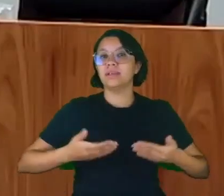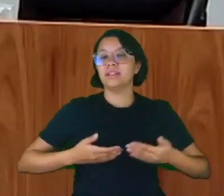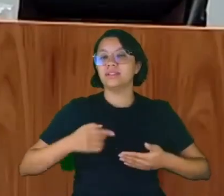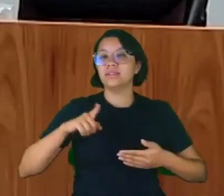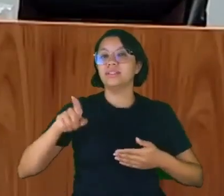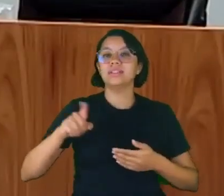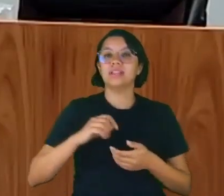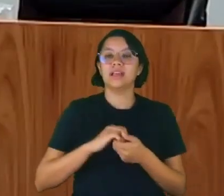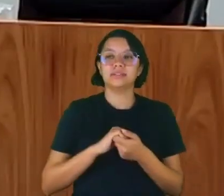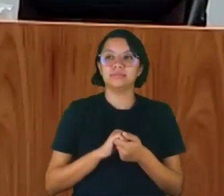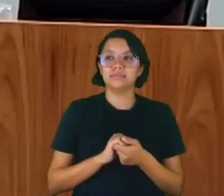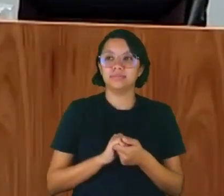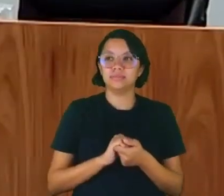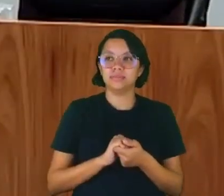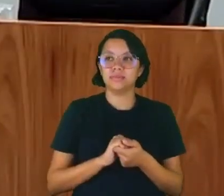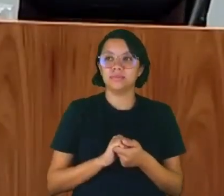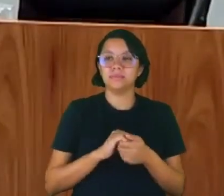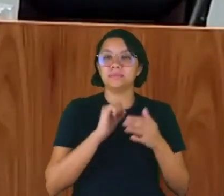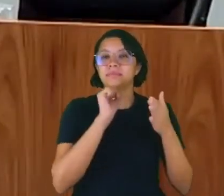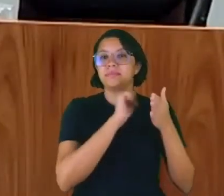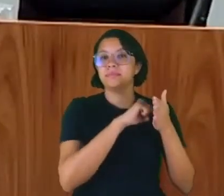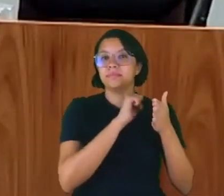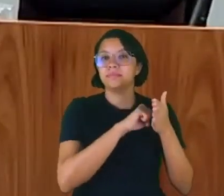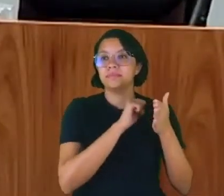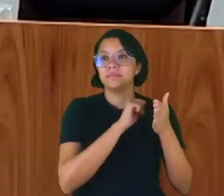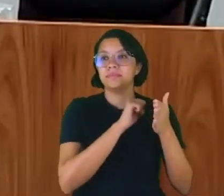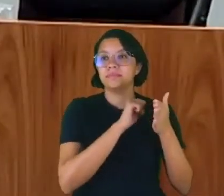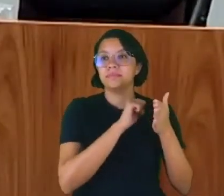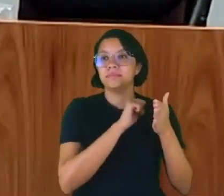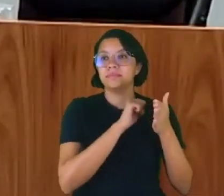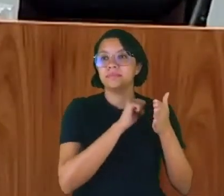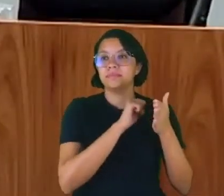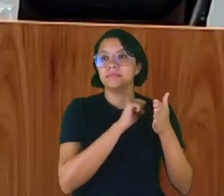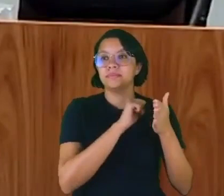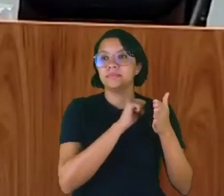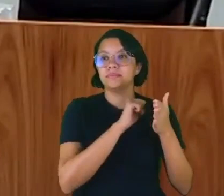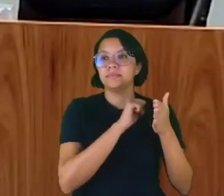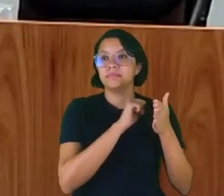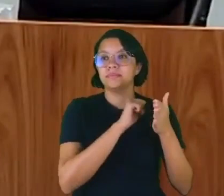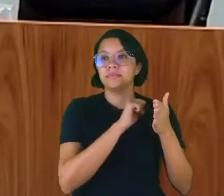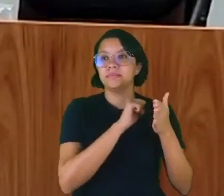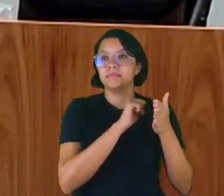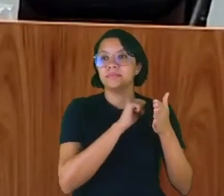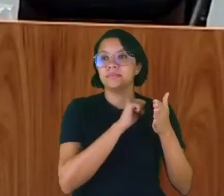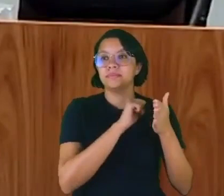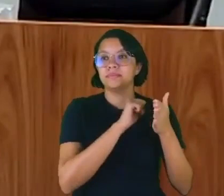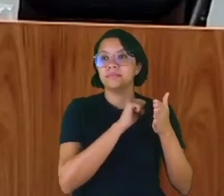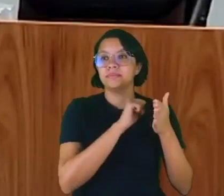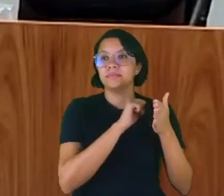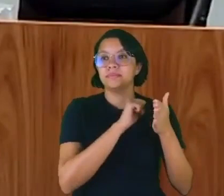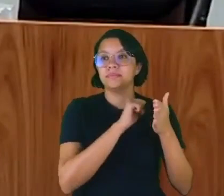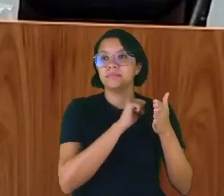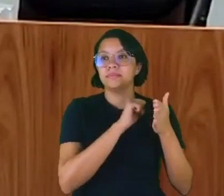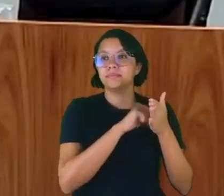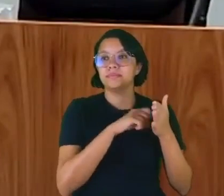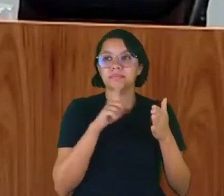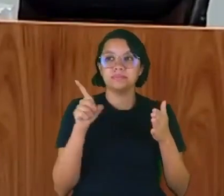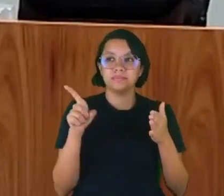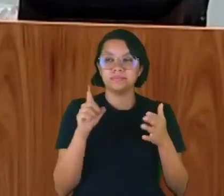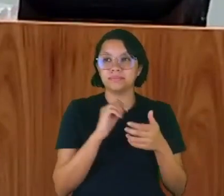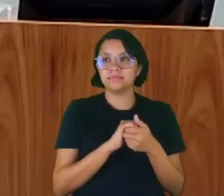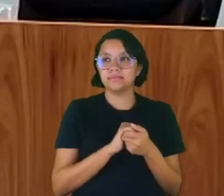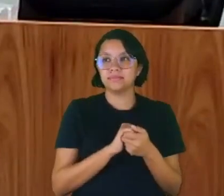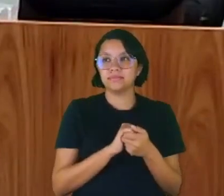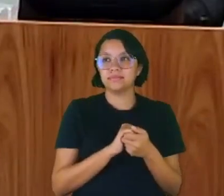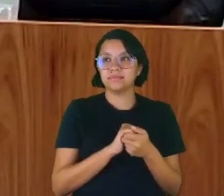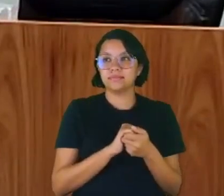CJF, bater na porta dela. O ministro Paulo Dias de Moura Ribeiro afaga o braço do desembargador Antônio Carlos